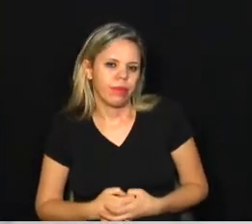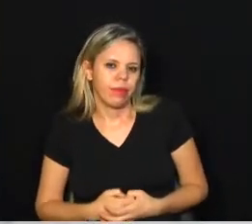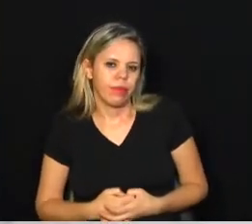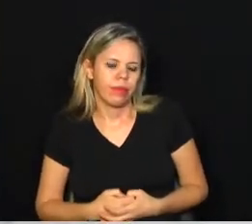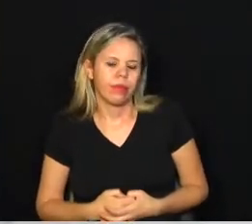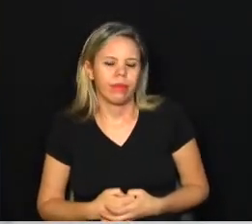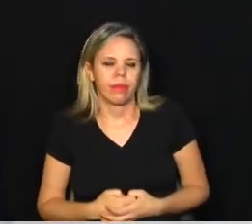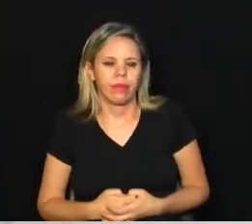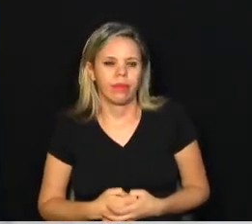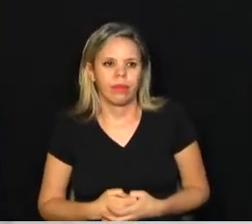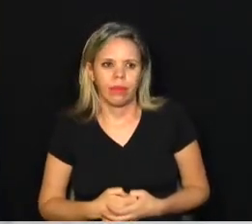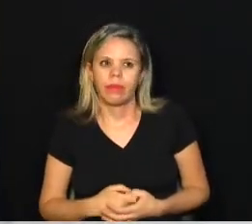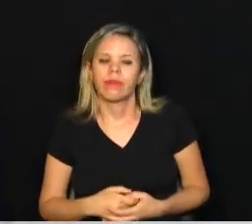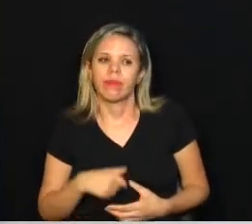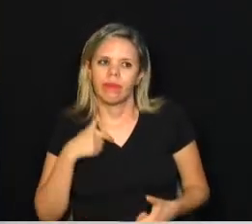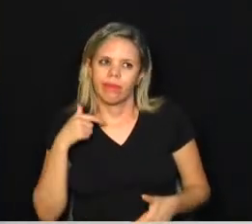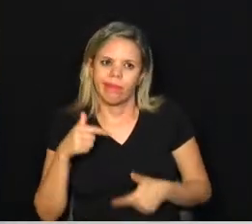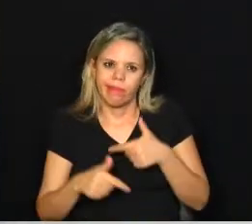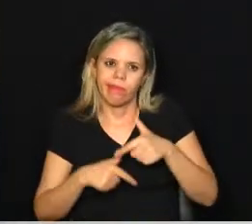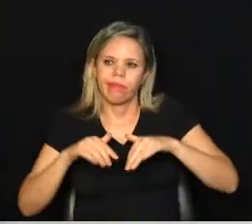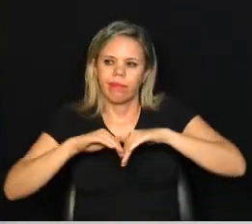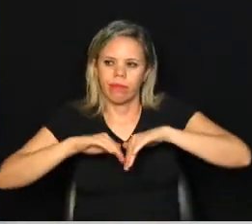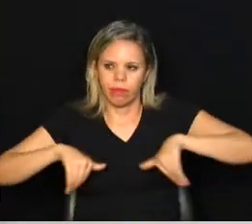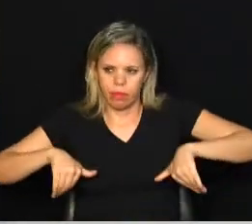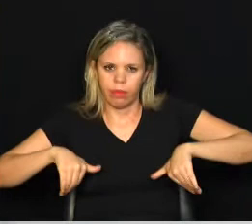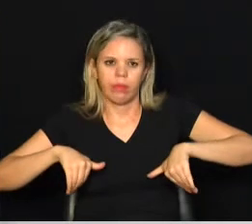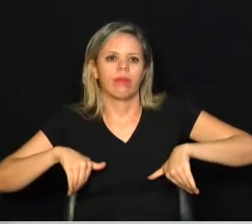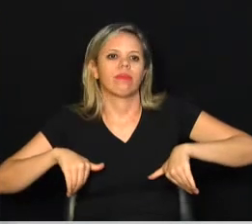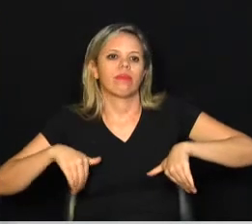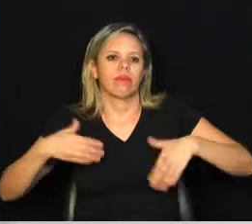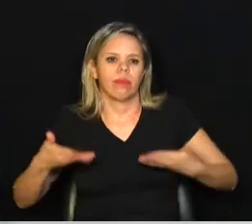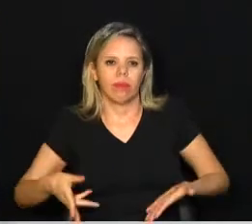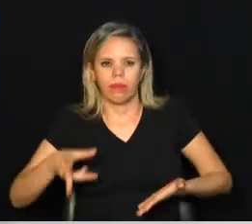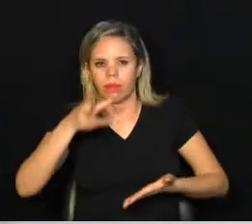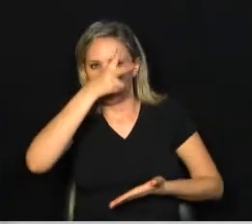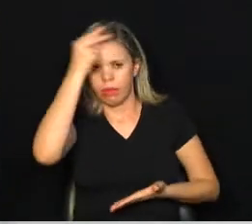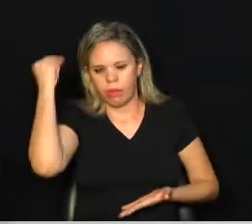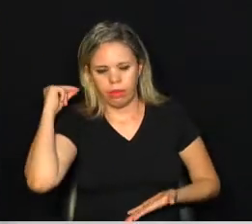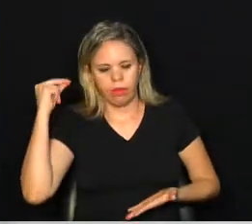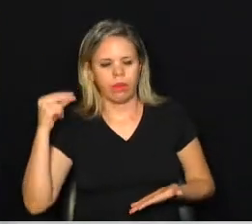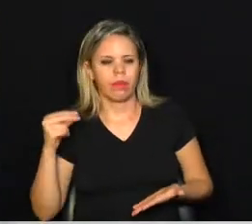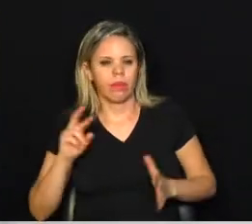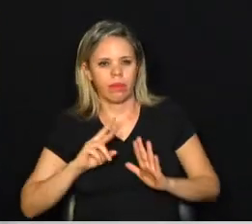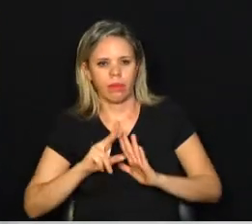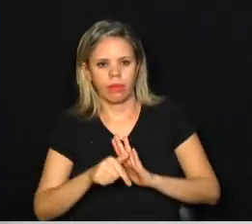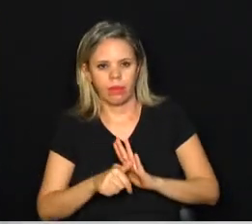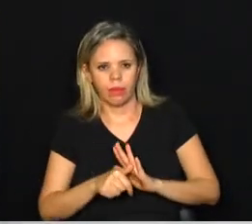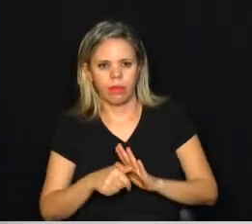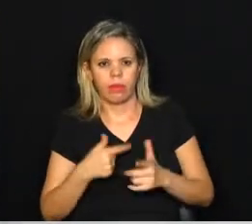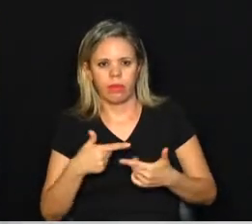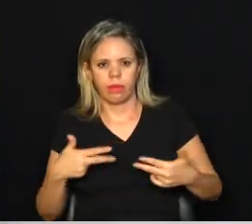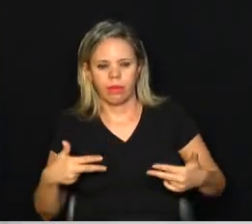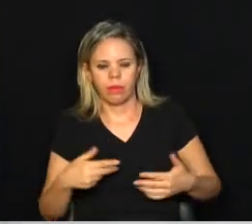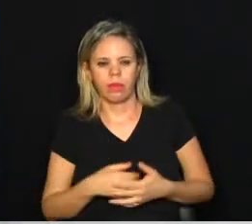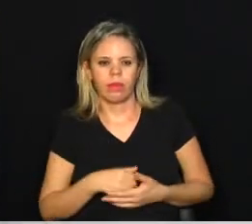Então, ela tem um trabalho separado daqui da prefeitura. Em diversas situações,